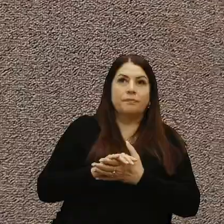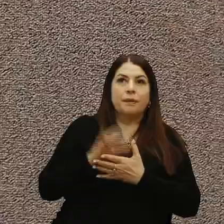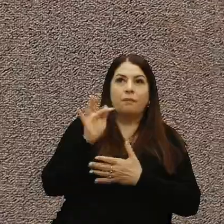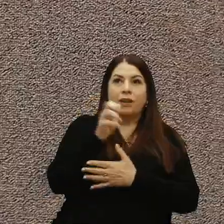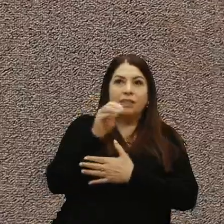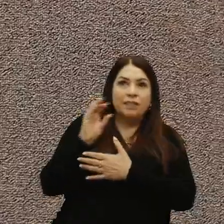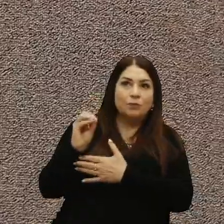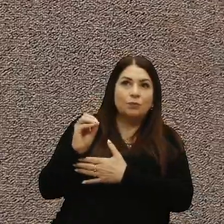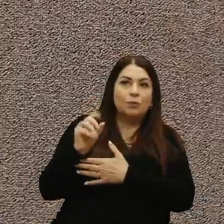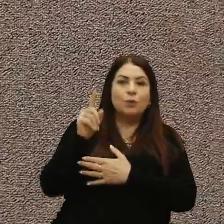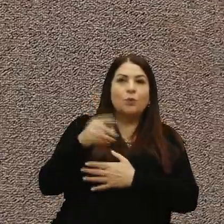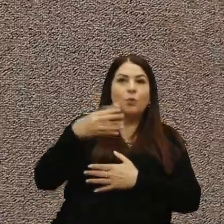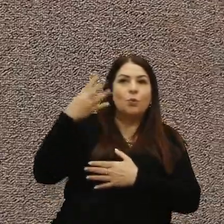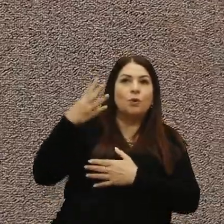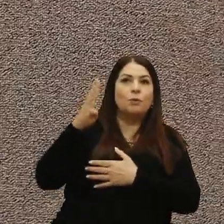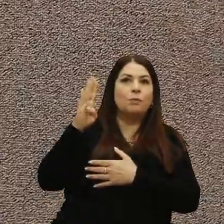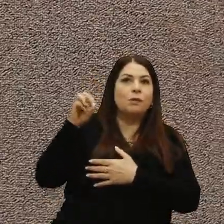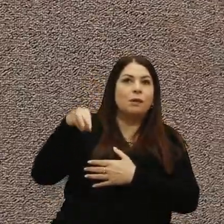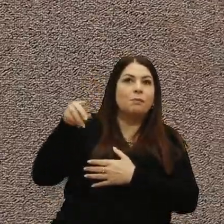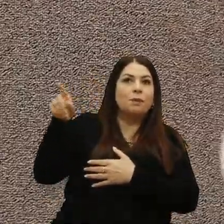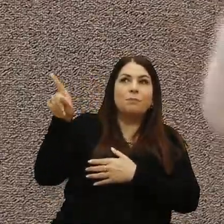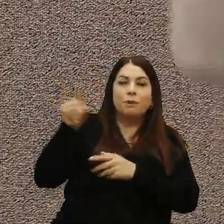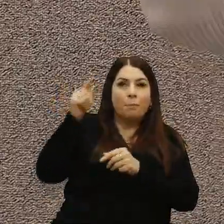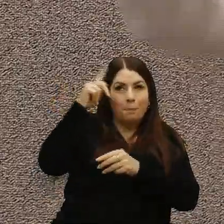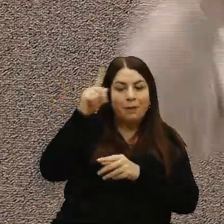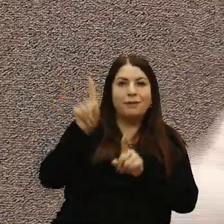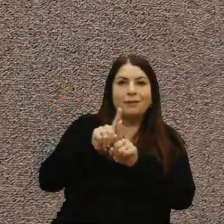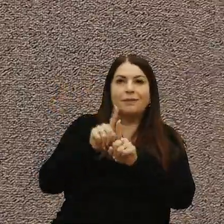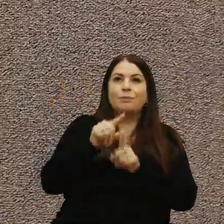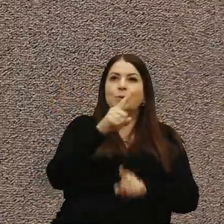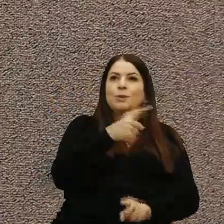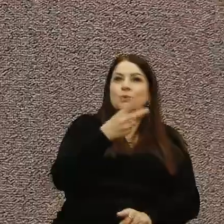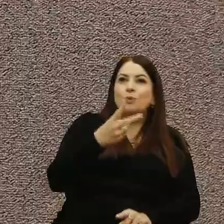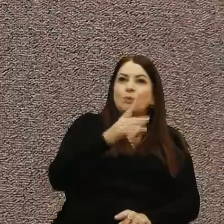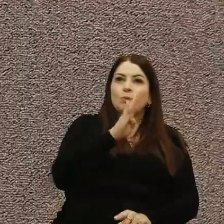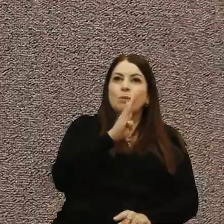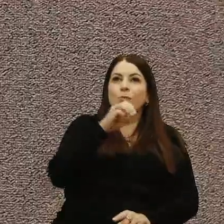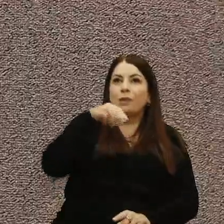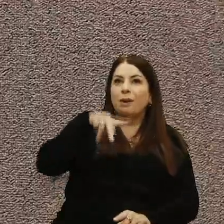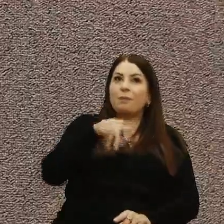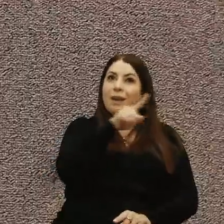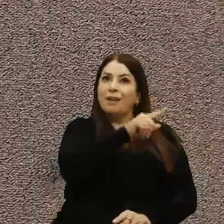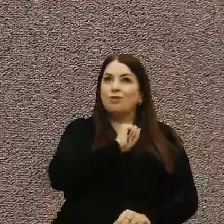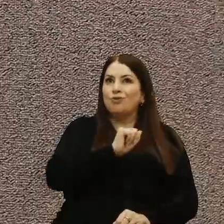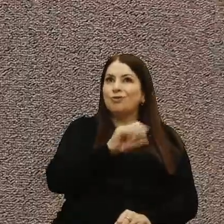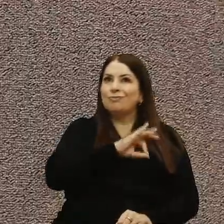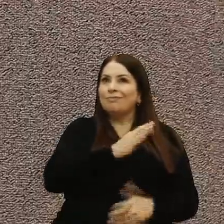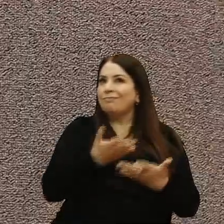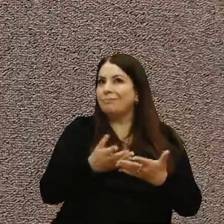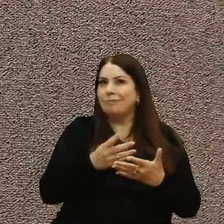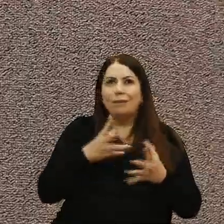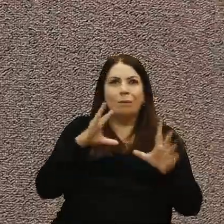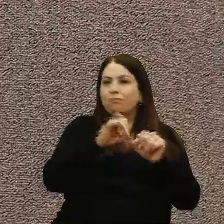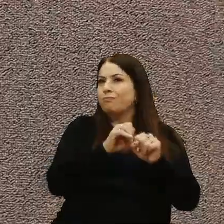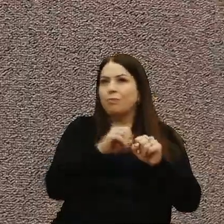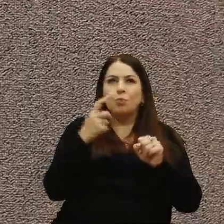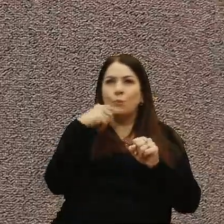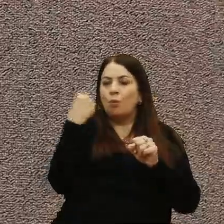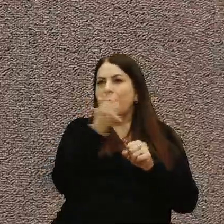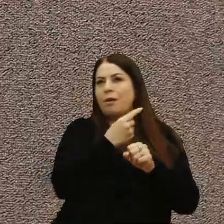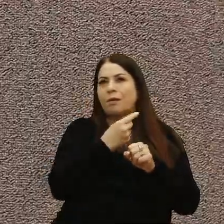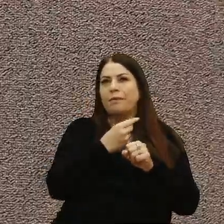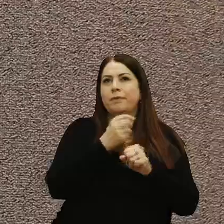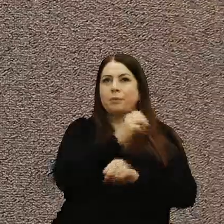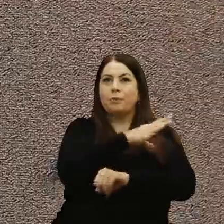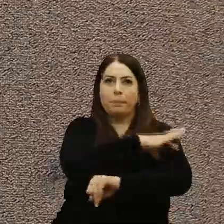facção, se não é o 4º Batalhão de Choque que está se impondo, se não é o 12º está se impondo, eles iam tomar conta de tudo, como tomaram conta, o vereador